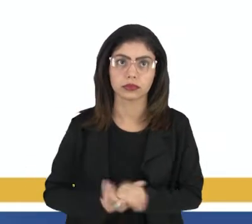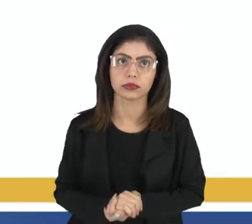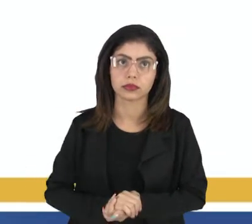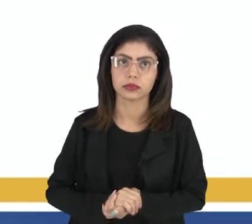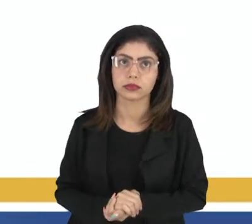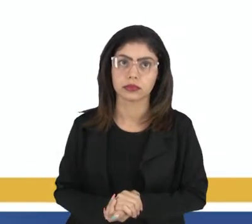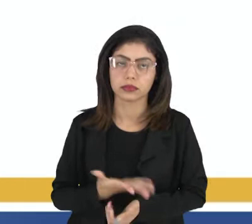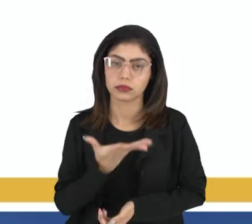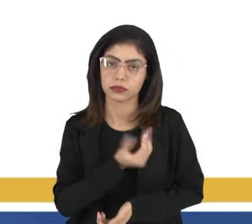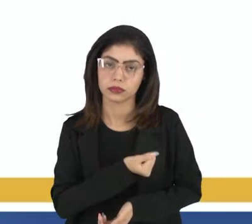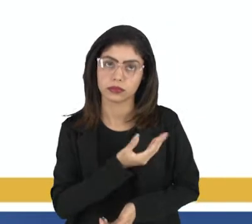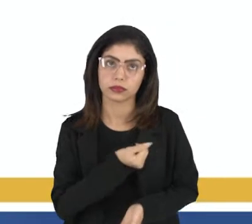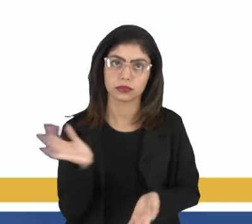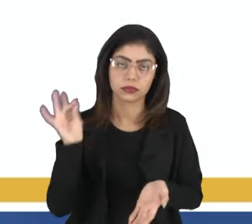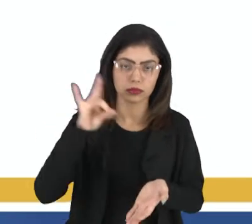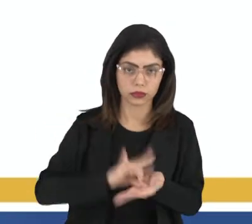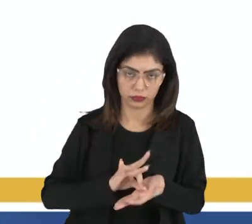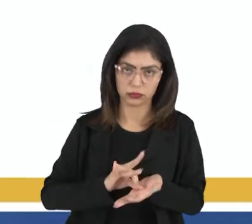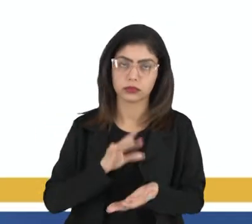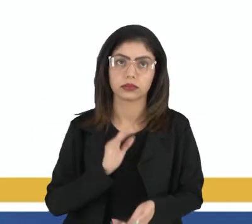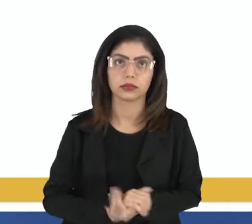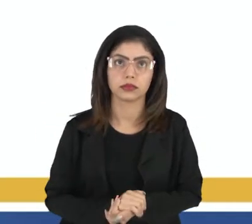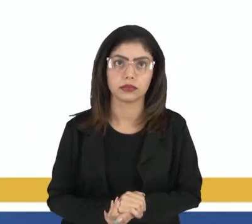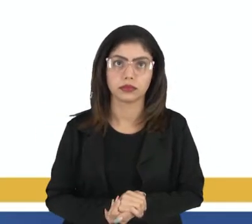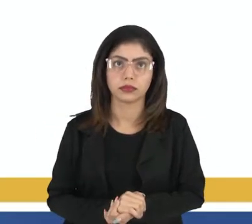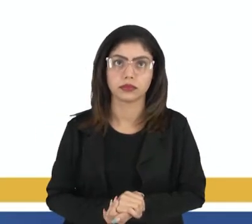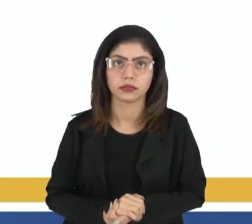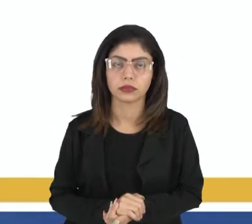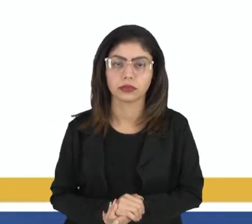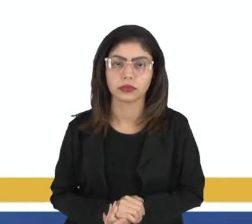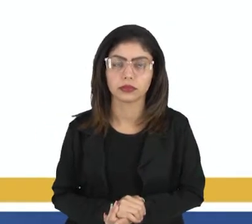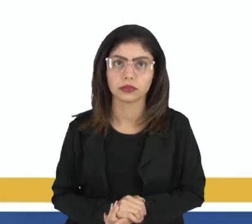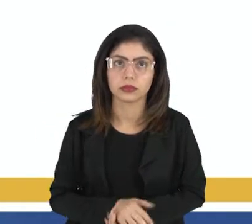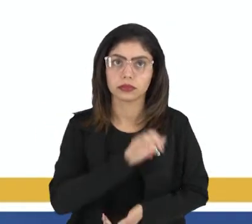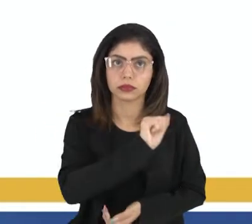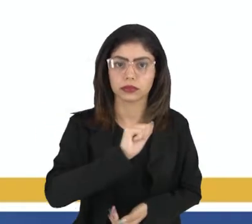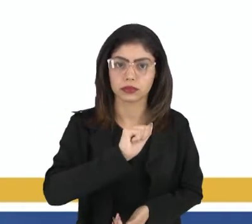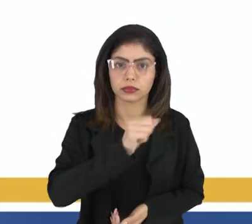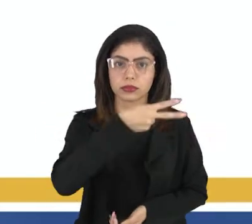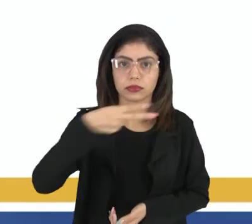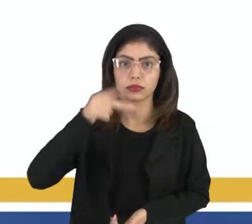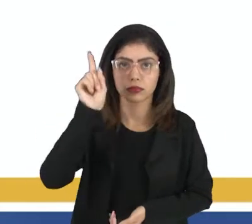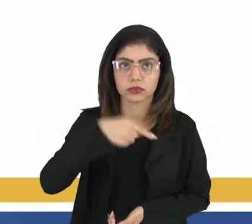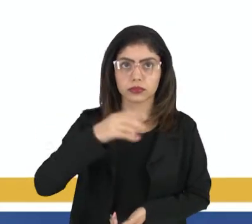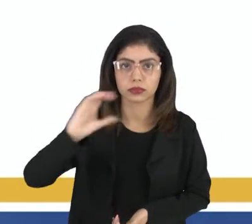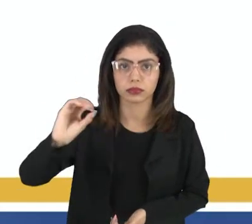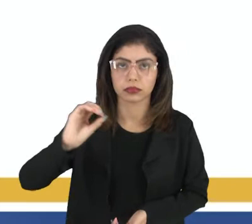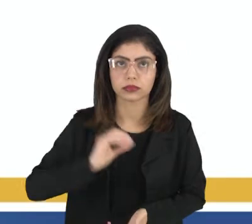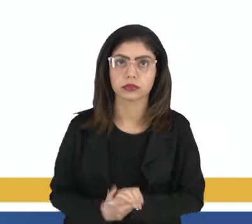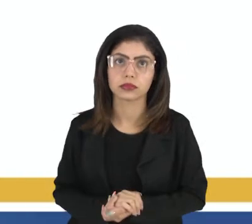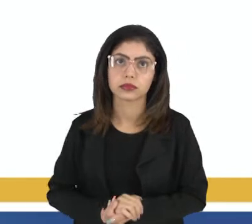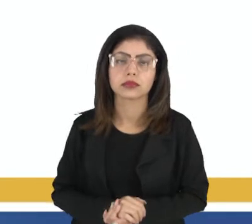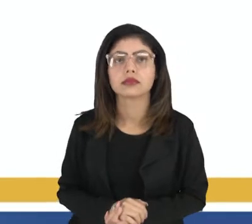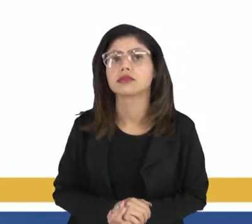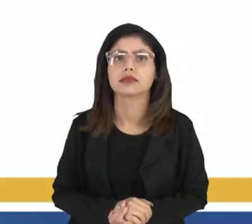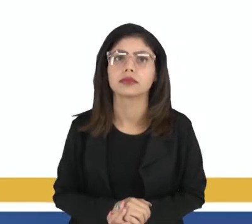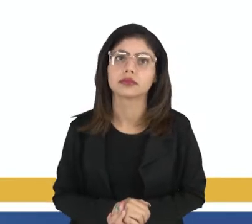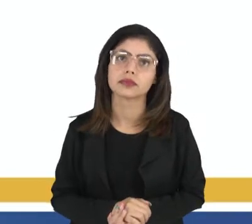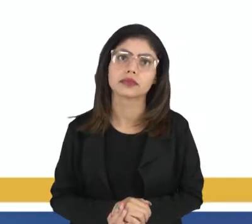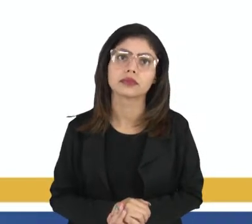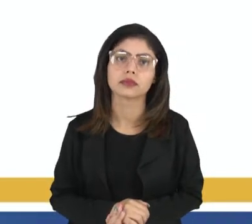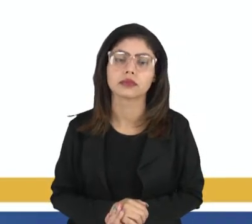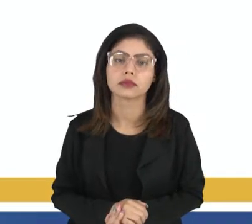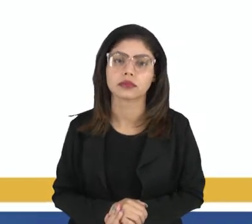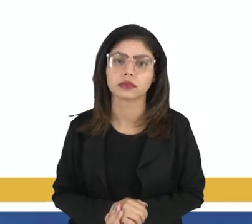c são números reais e o a é diferente de zero. Tudo